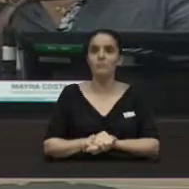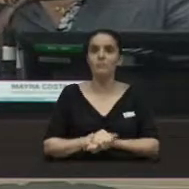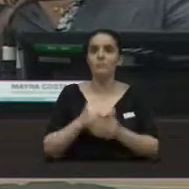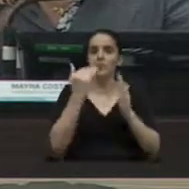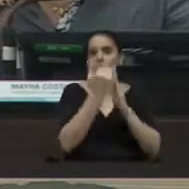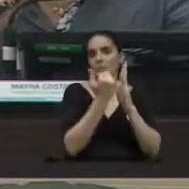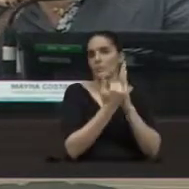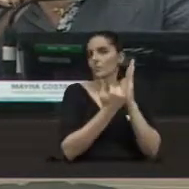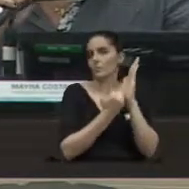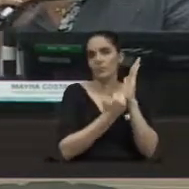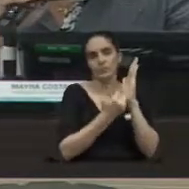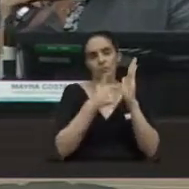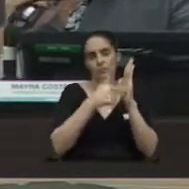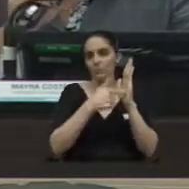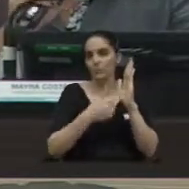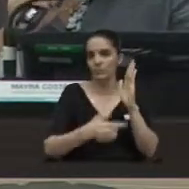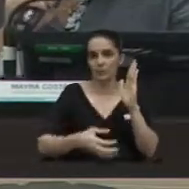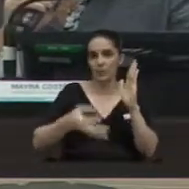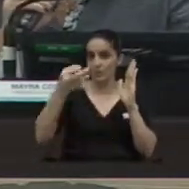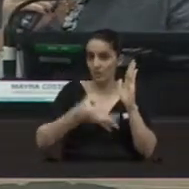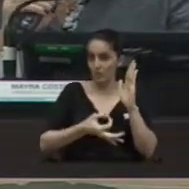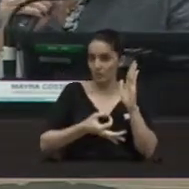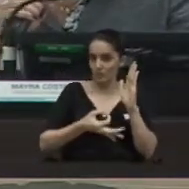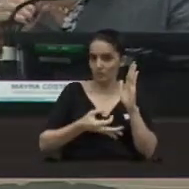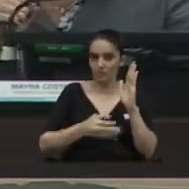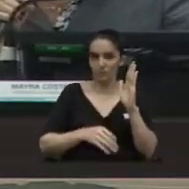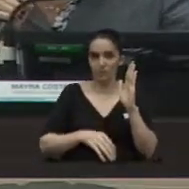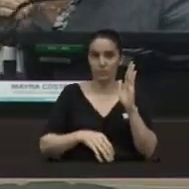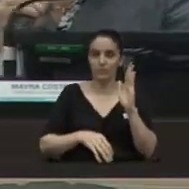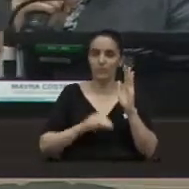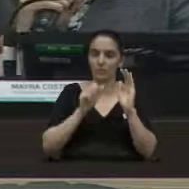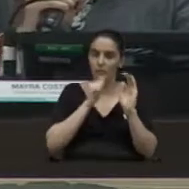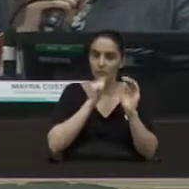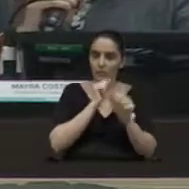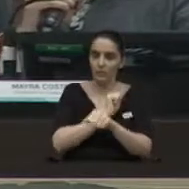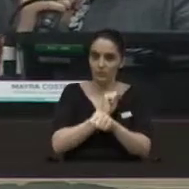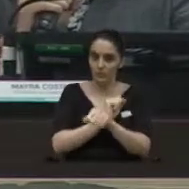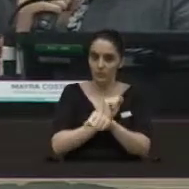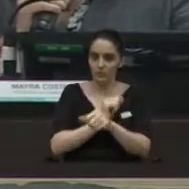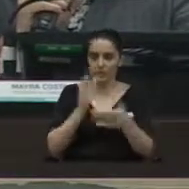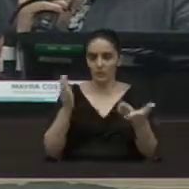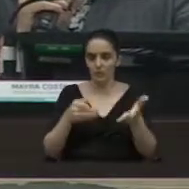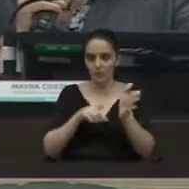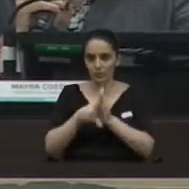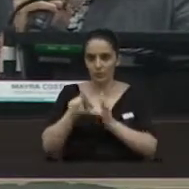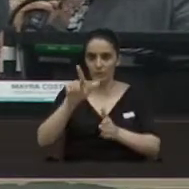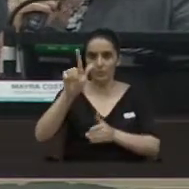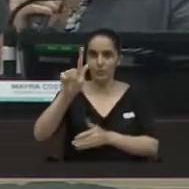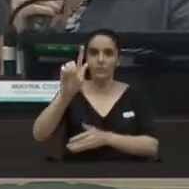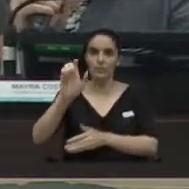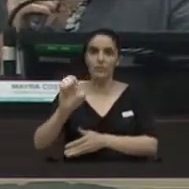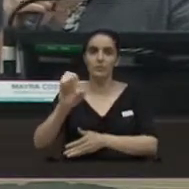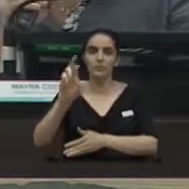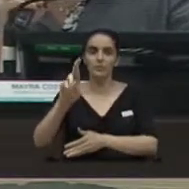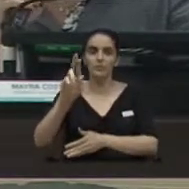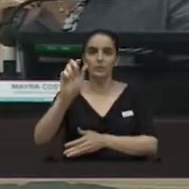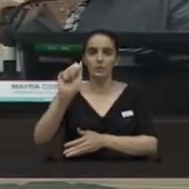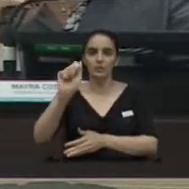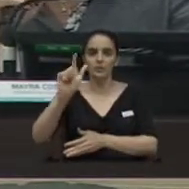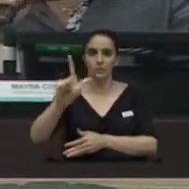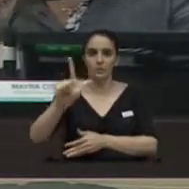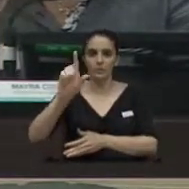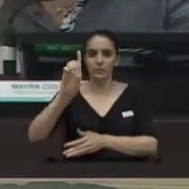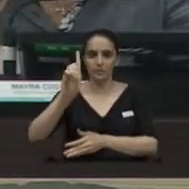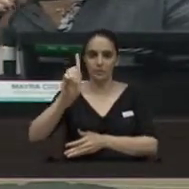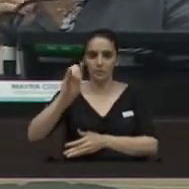no sistema. Ok, muito obrigada. Agora eu tenho uma pergunta da senhora Geraldina Aparecida Santos Ferreira, está